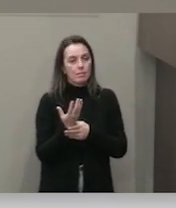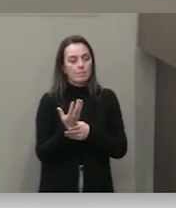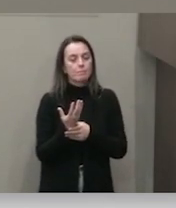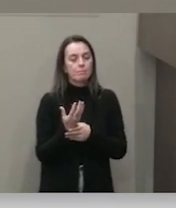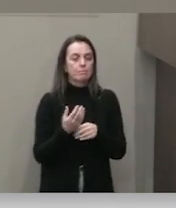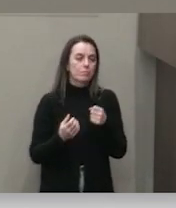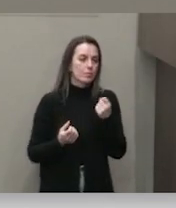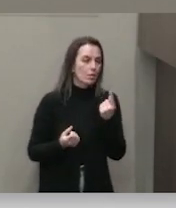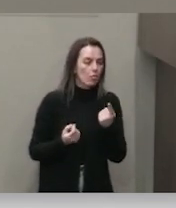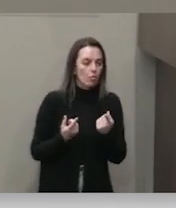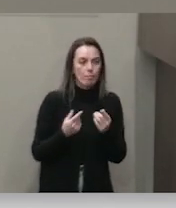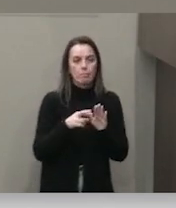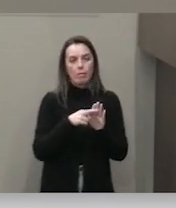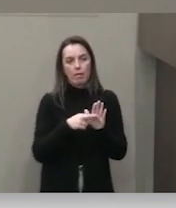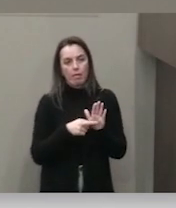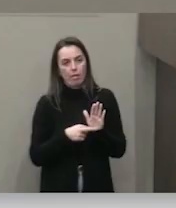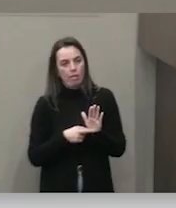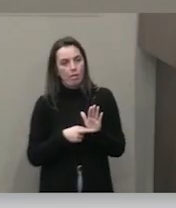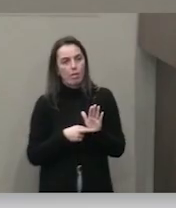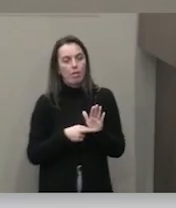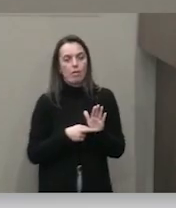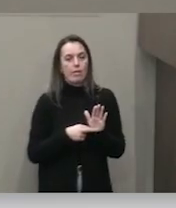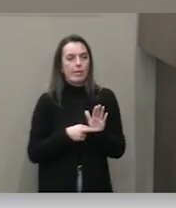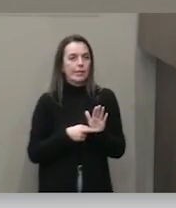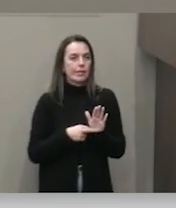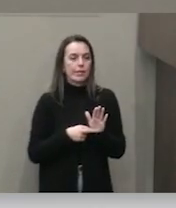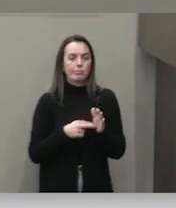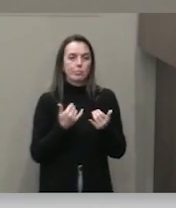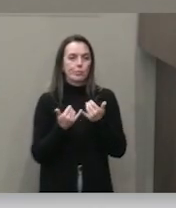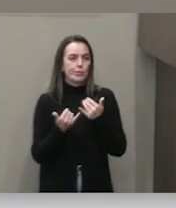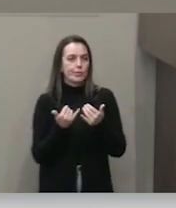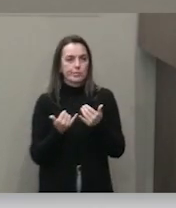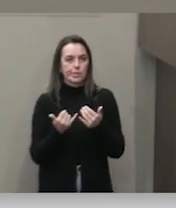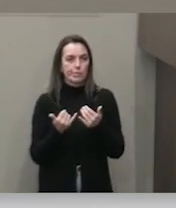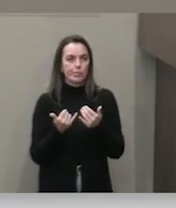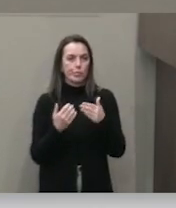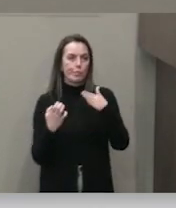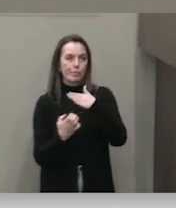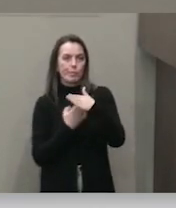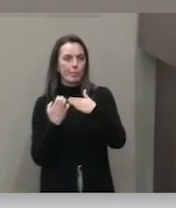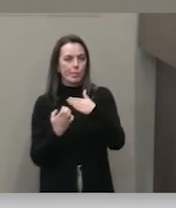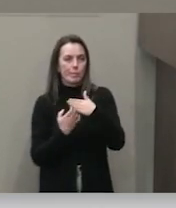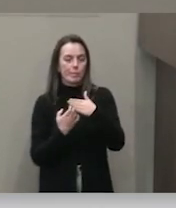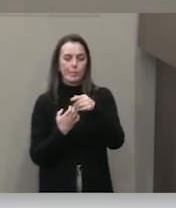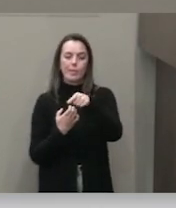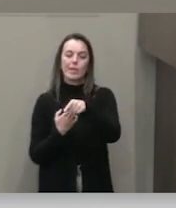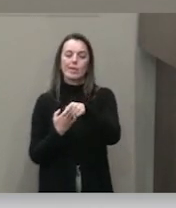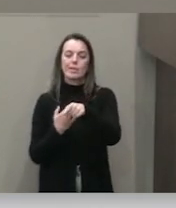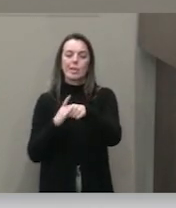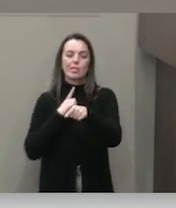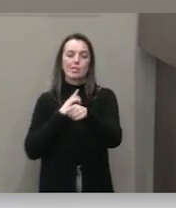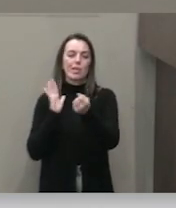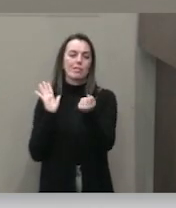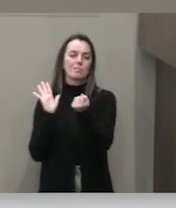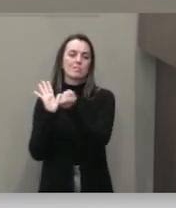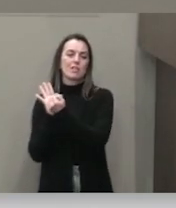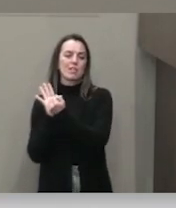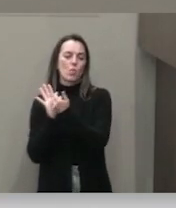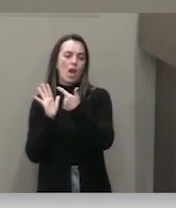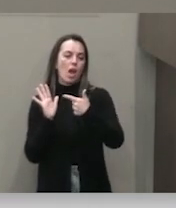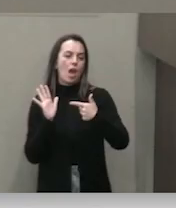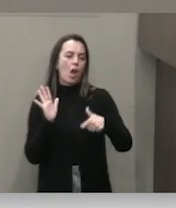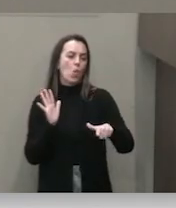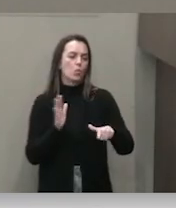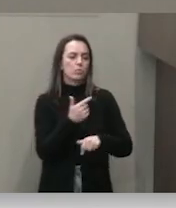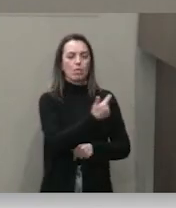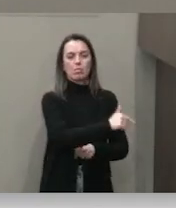alguém, por exemplo, tu dá um selo para uma empresa em detrimento de outra, parece que aquela outra empresa não quer